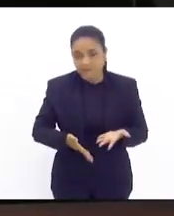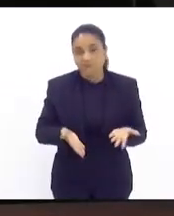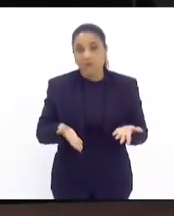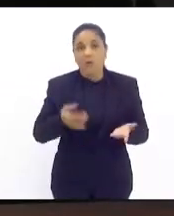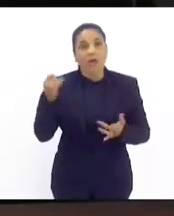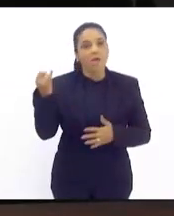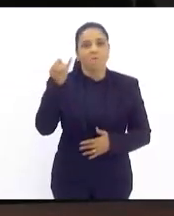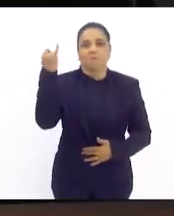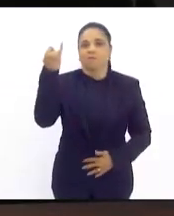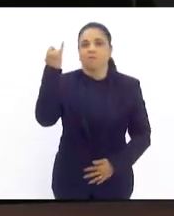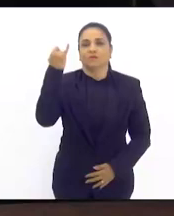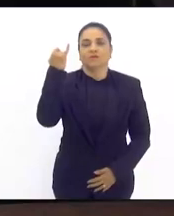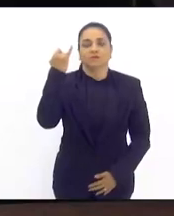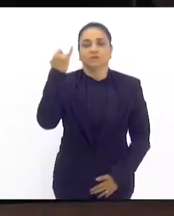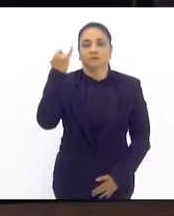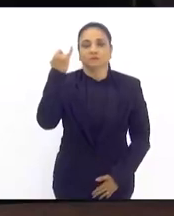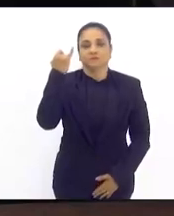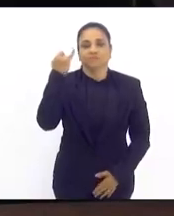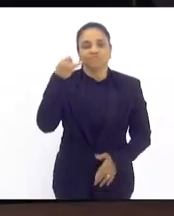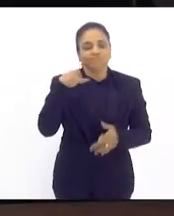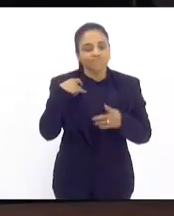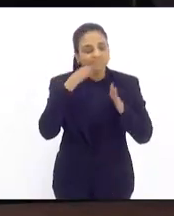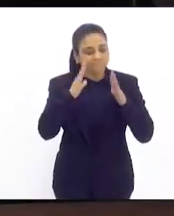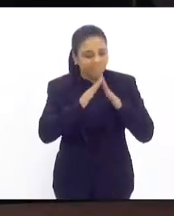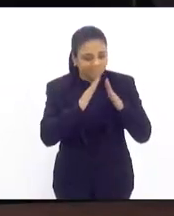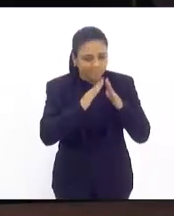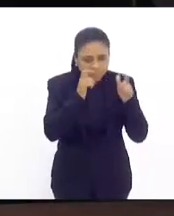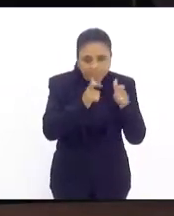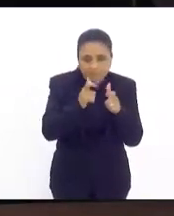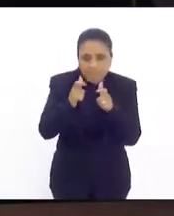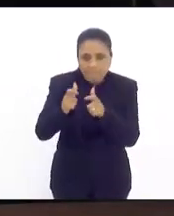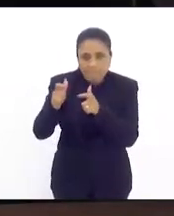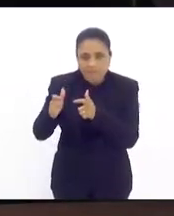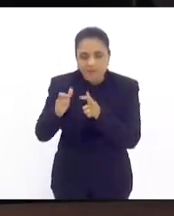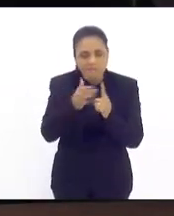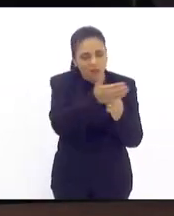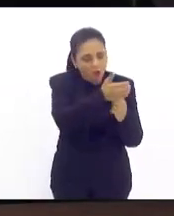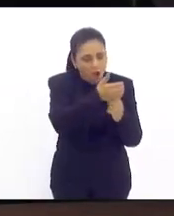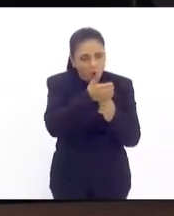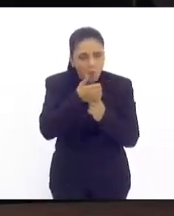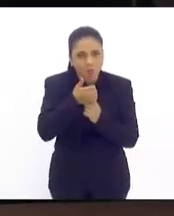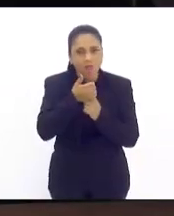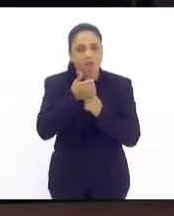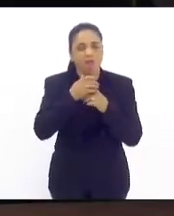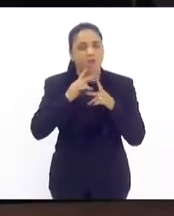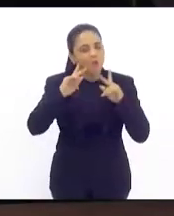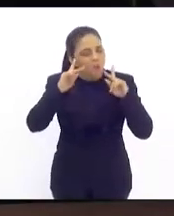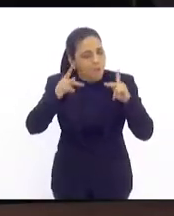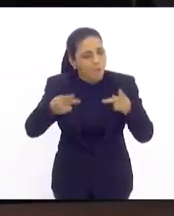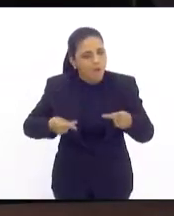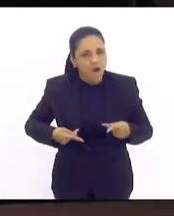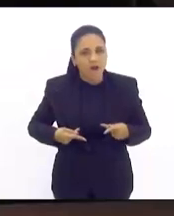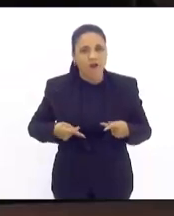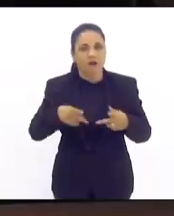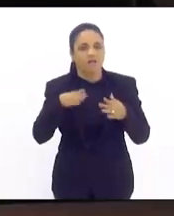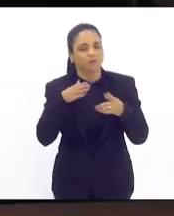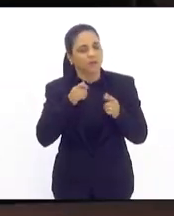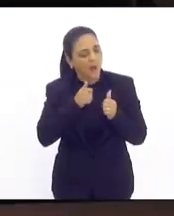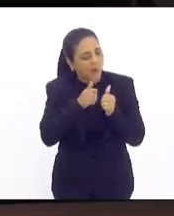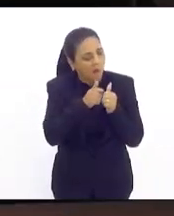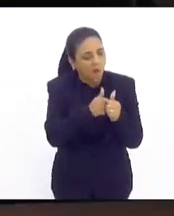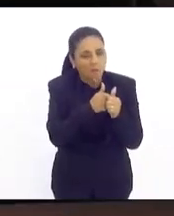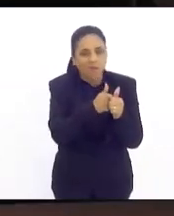importância a gente ter casas de acolhimento humanizados que possa dar uma acompanhamento que essas meninas